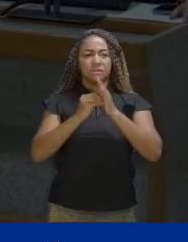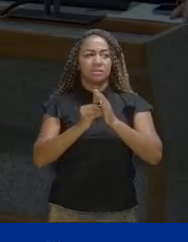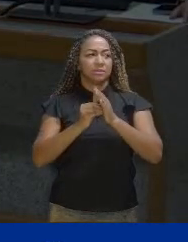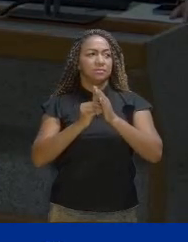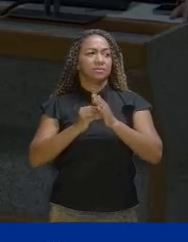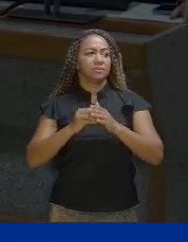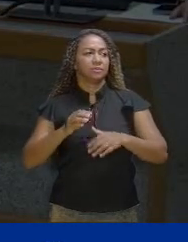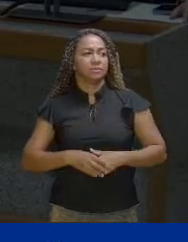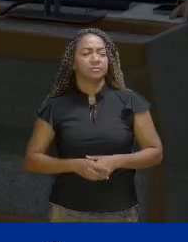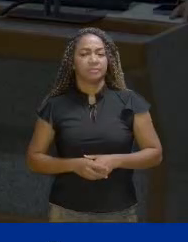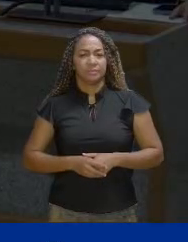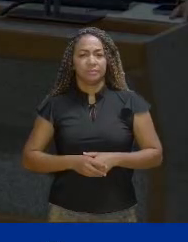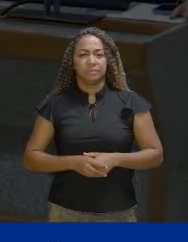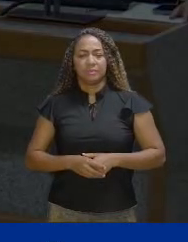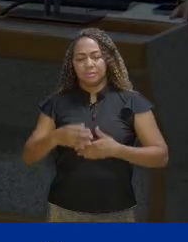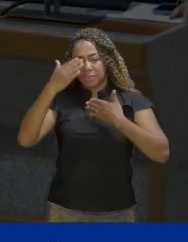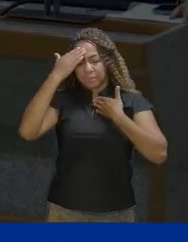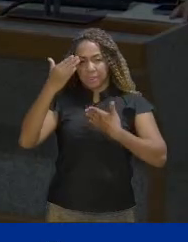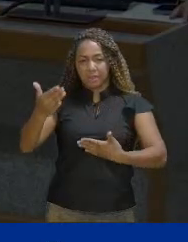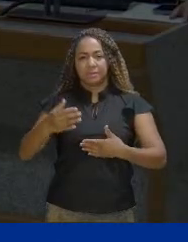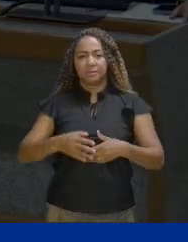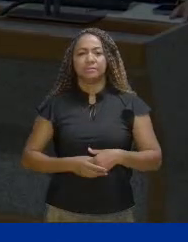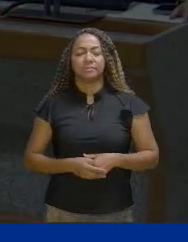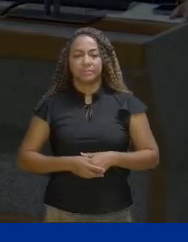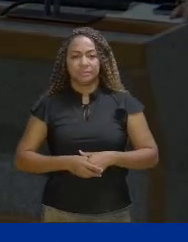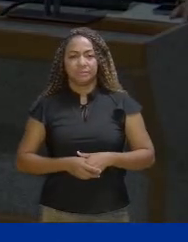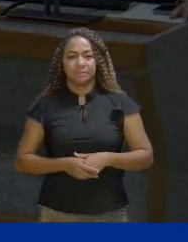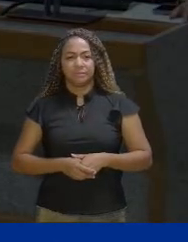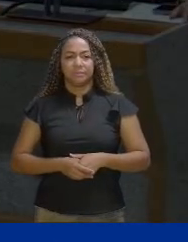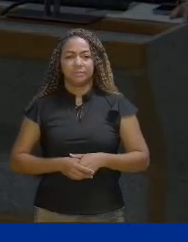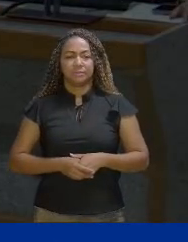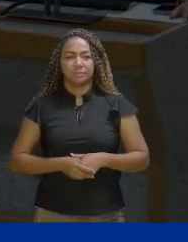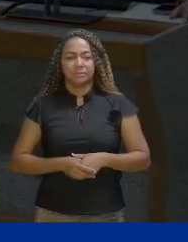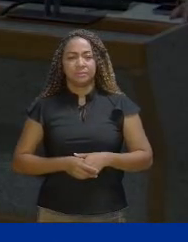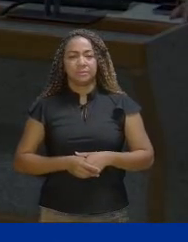Regional Eleitoral do Amapá. Muito obrigado.